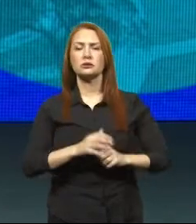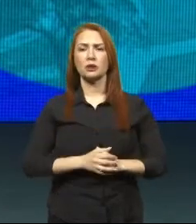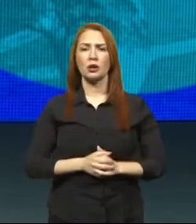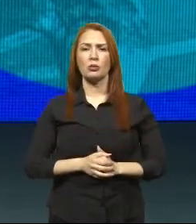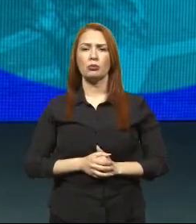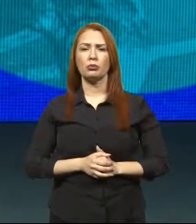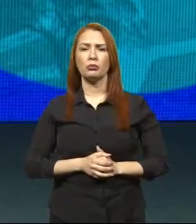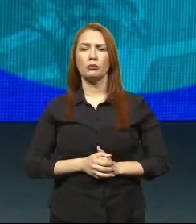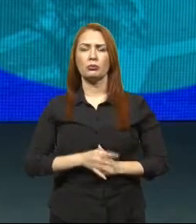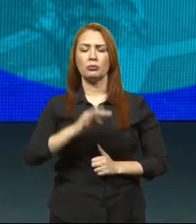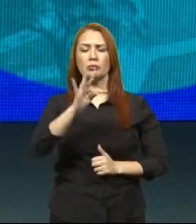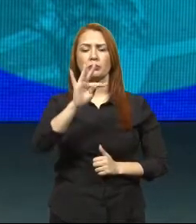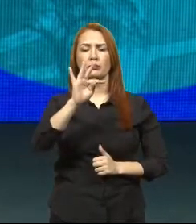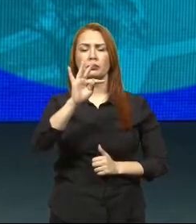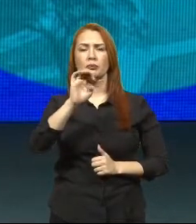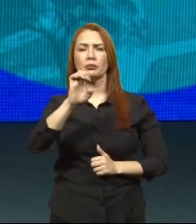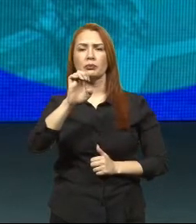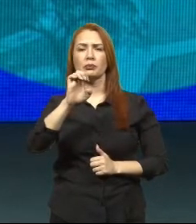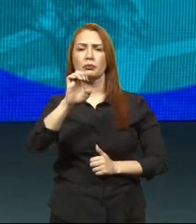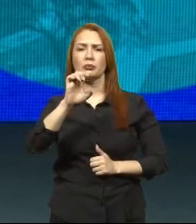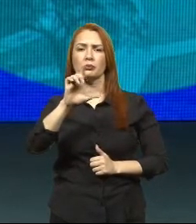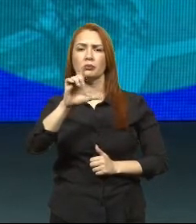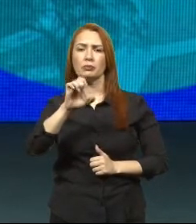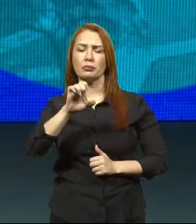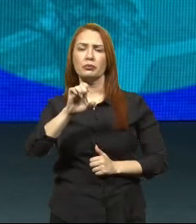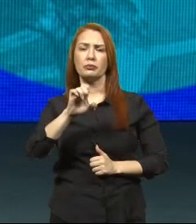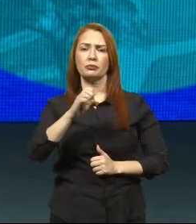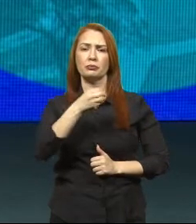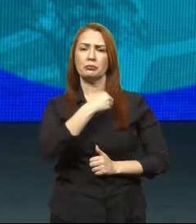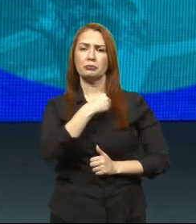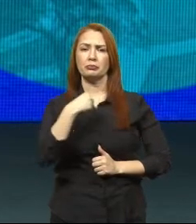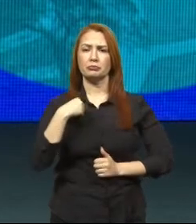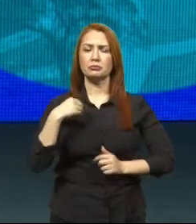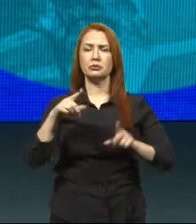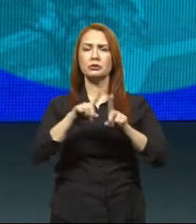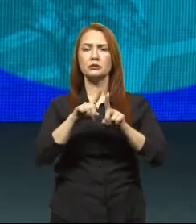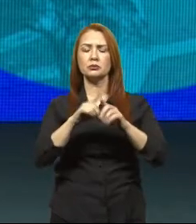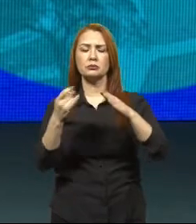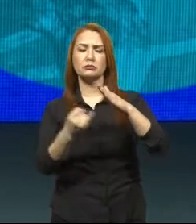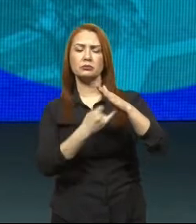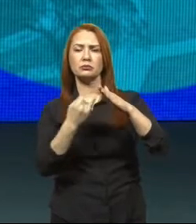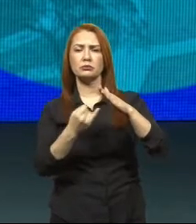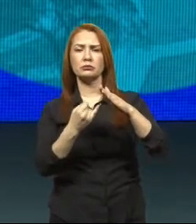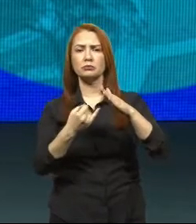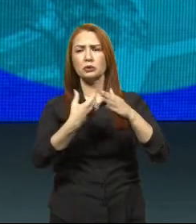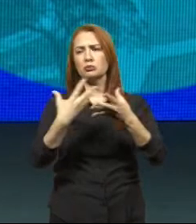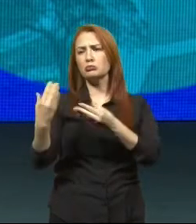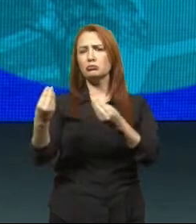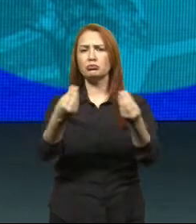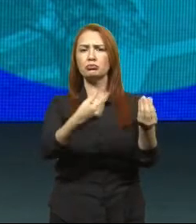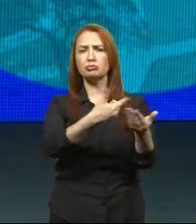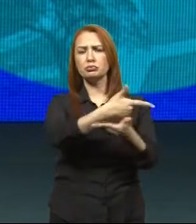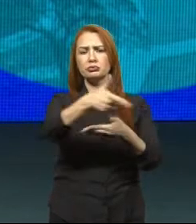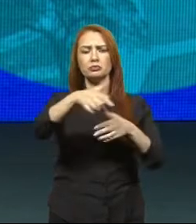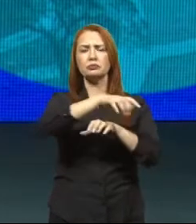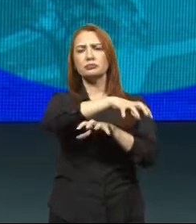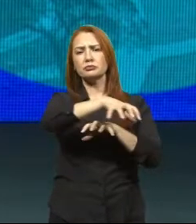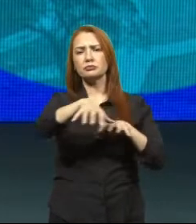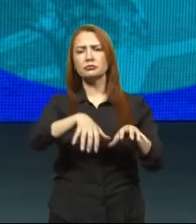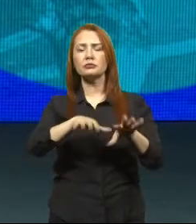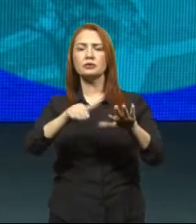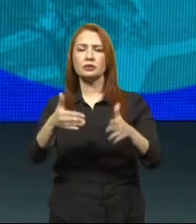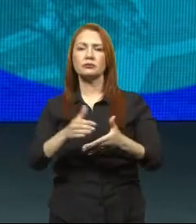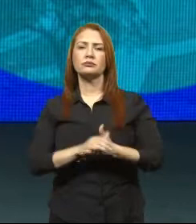na questão da indústria e uma série de outras áreas. Então, evidentemente que nós estamos falando